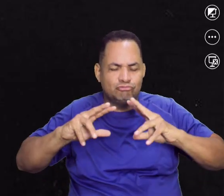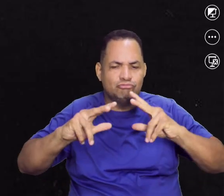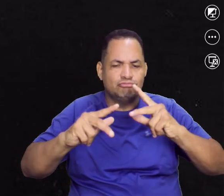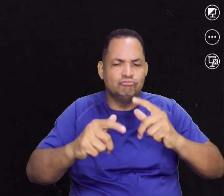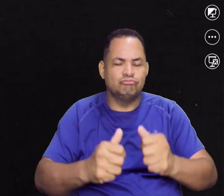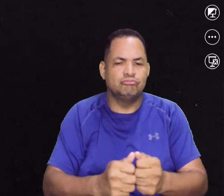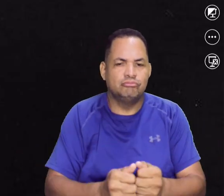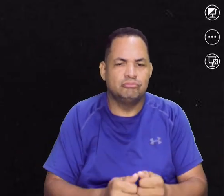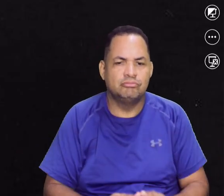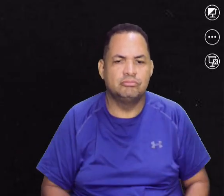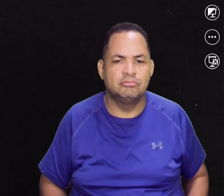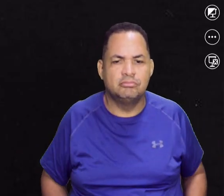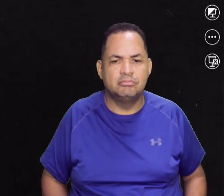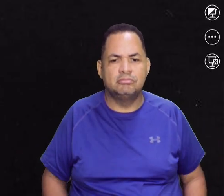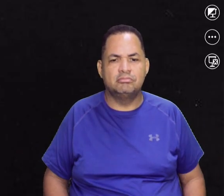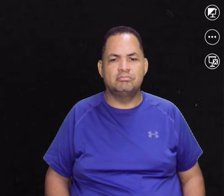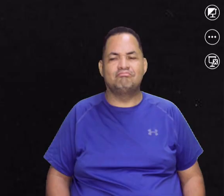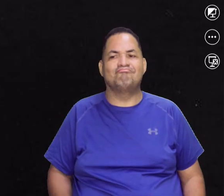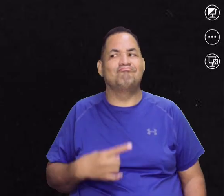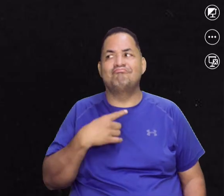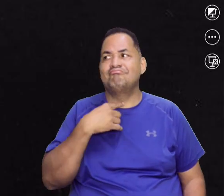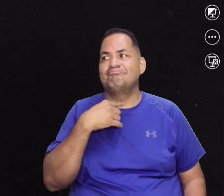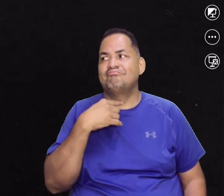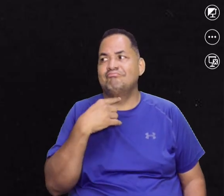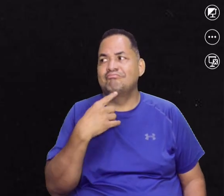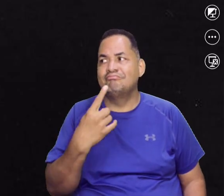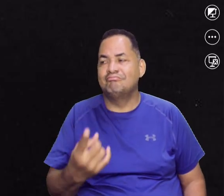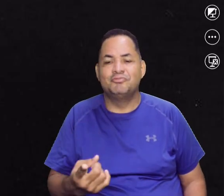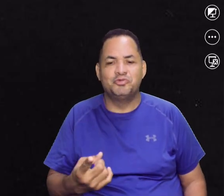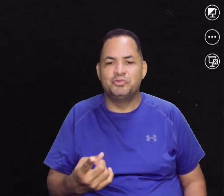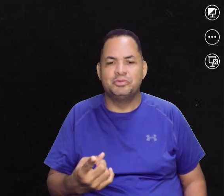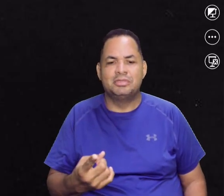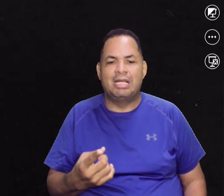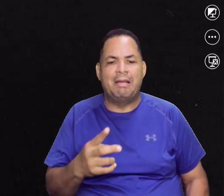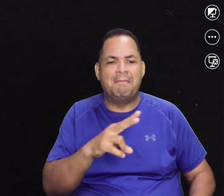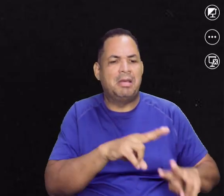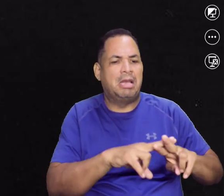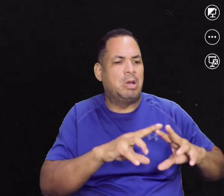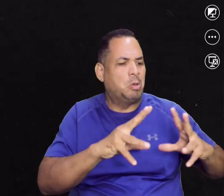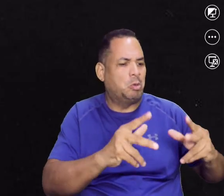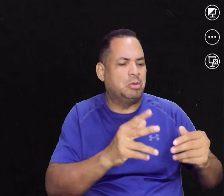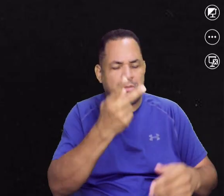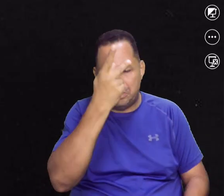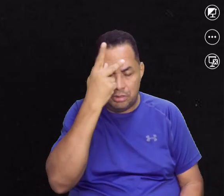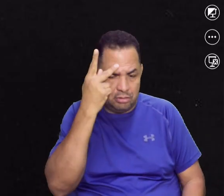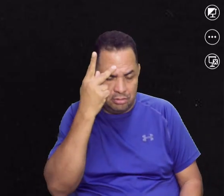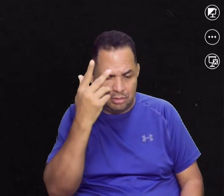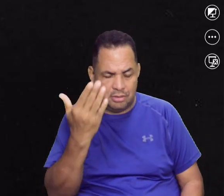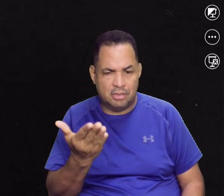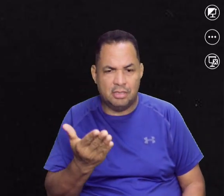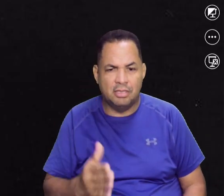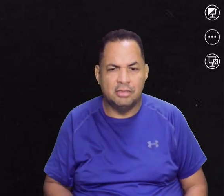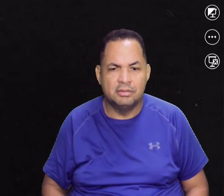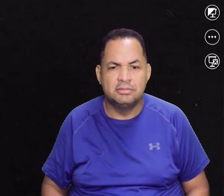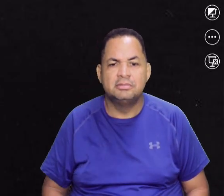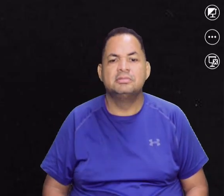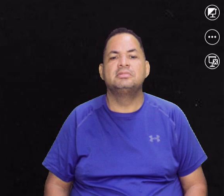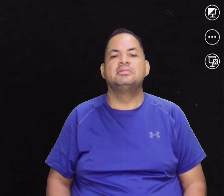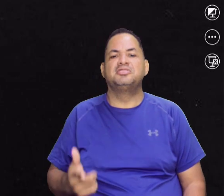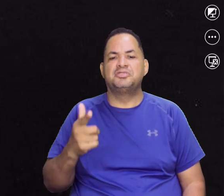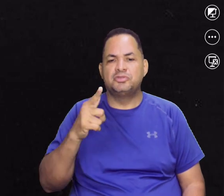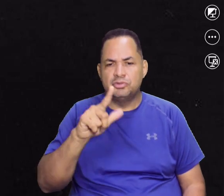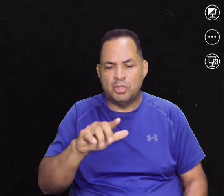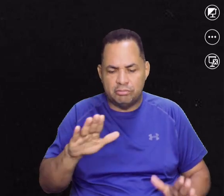que assim, é todo mundo, não tem como você botar na prisão esse todo mundo. Então, mais vezes,